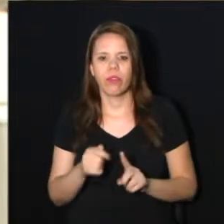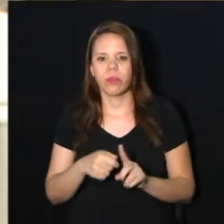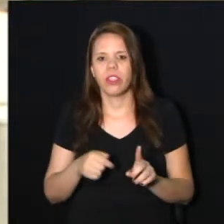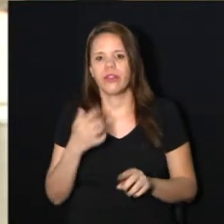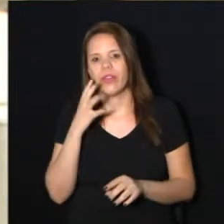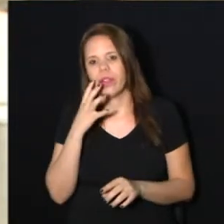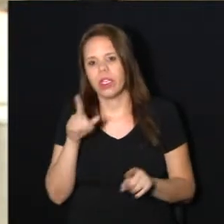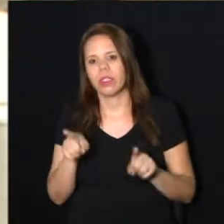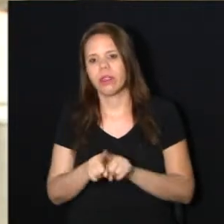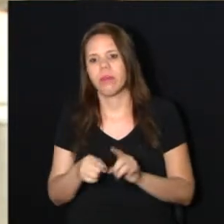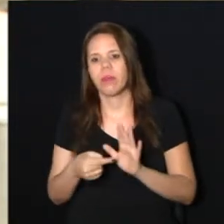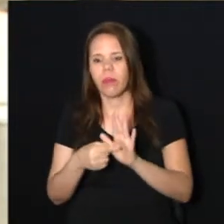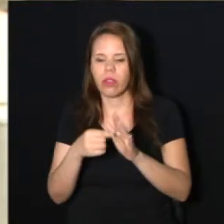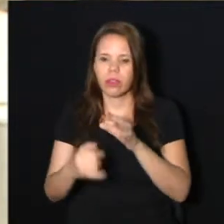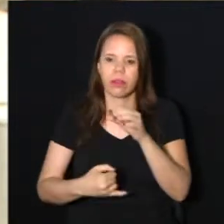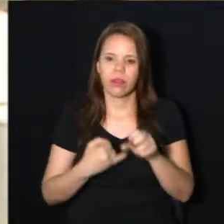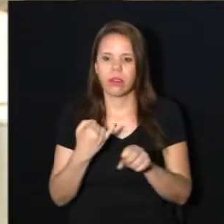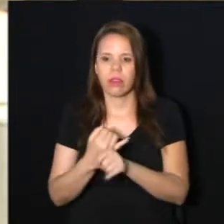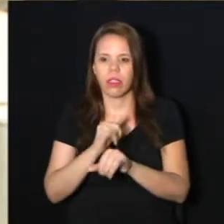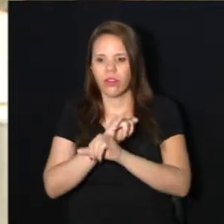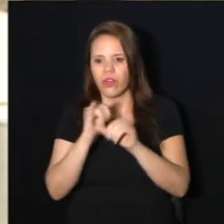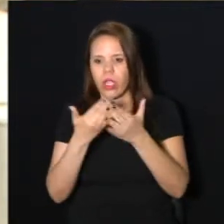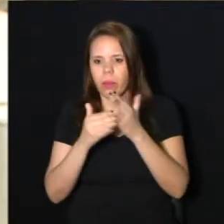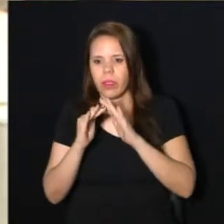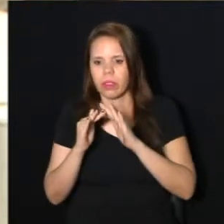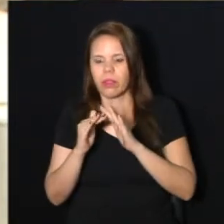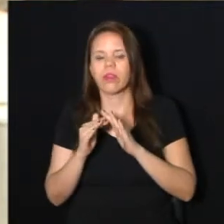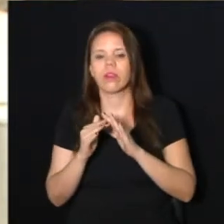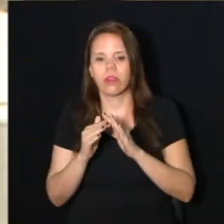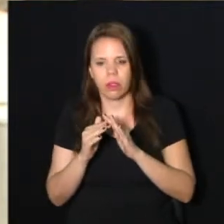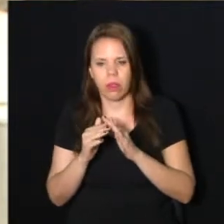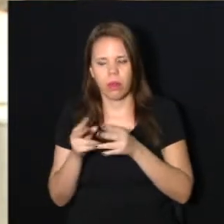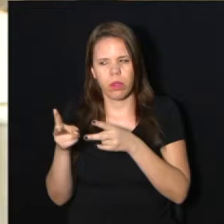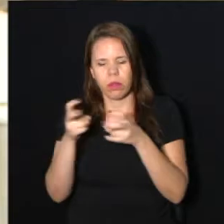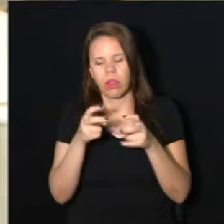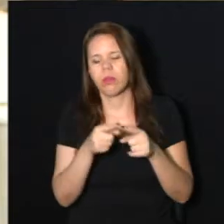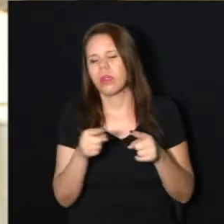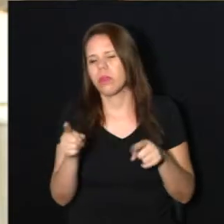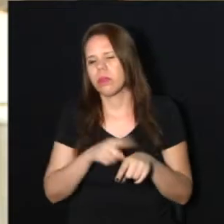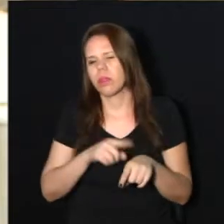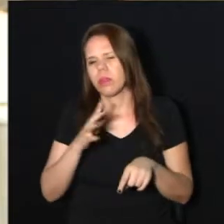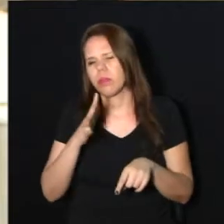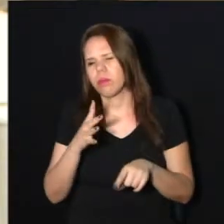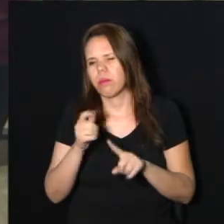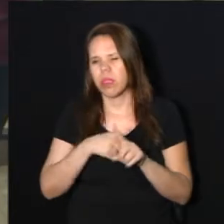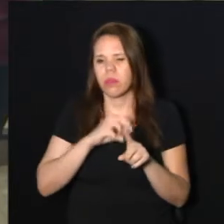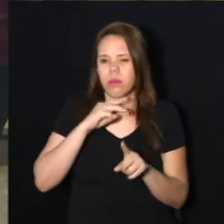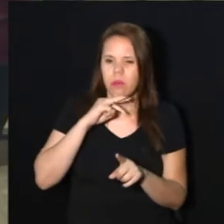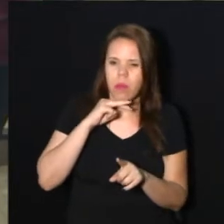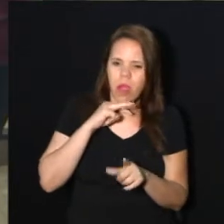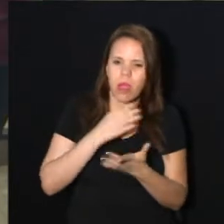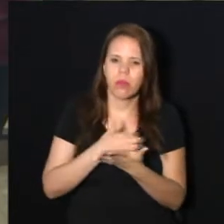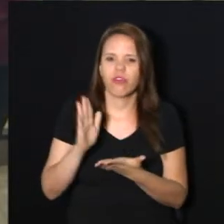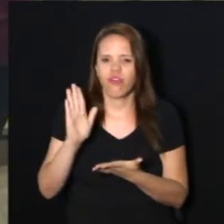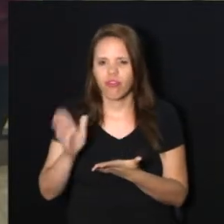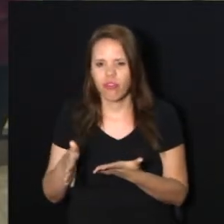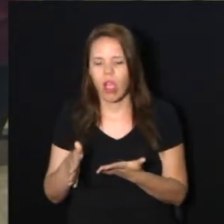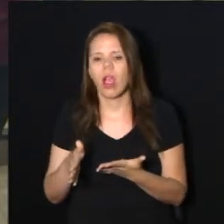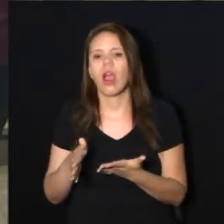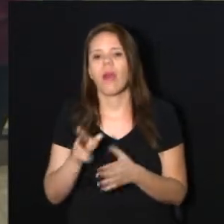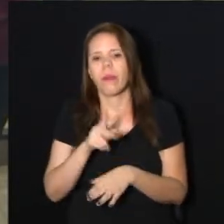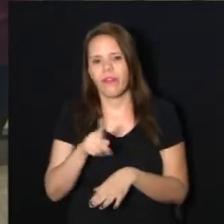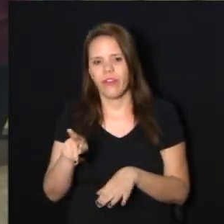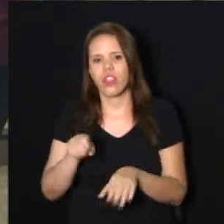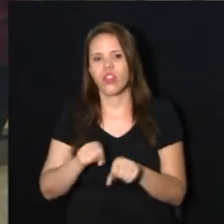a gente coloca isso no site, começa a divulgar para as escolas. A previsão é meados de março, começar já com formação de